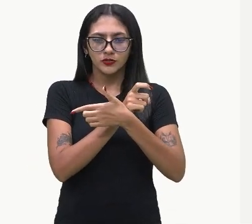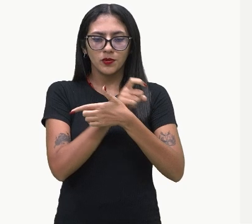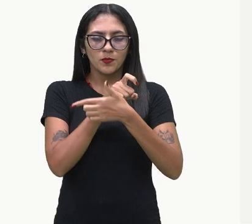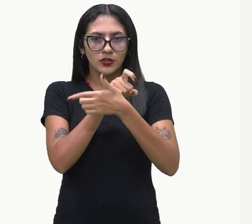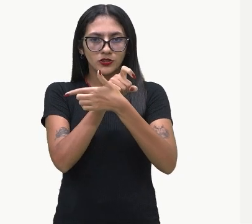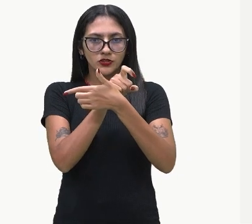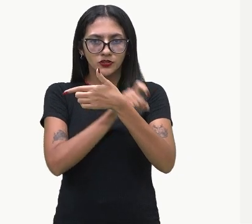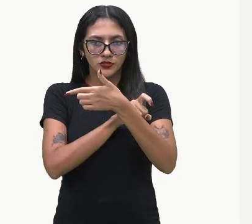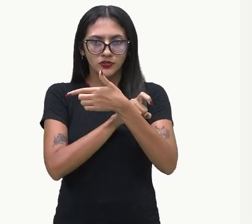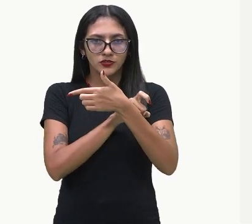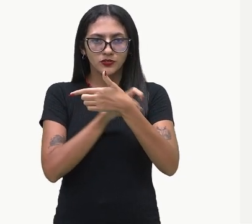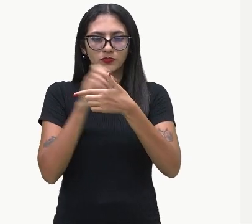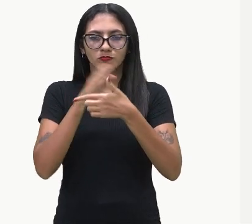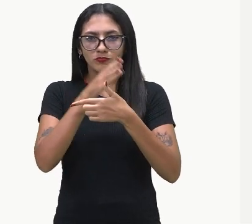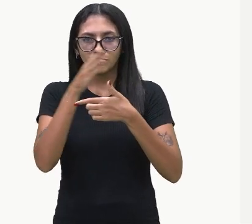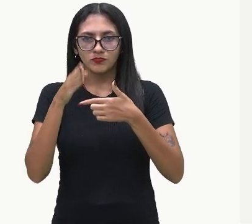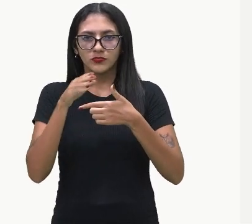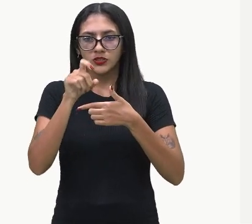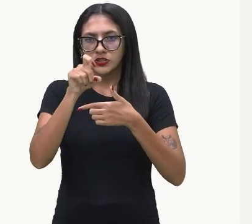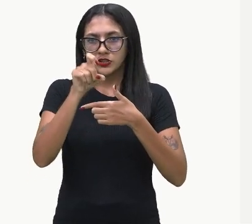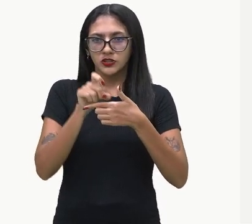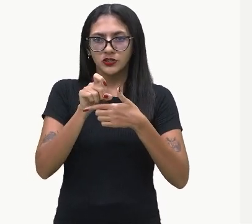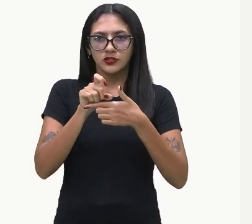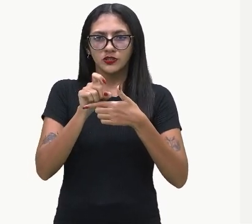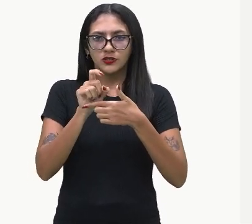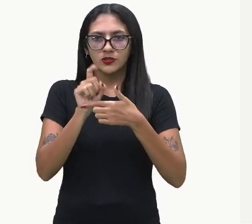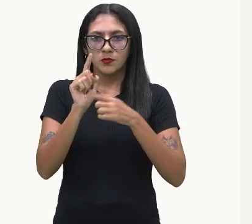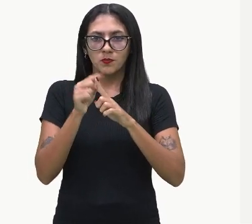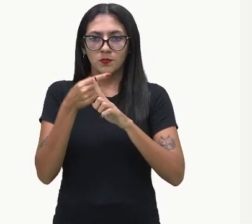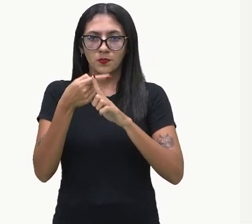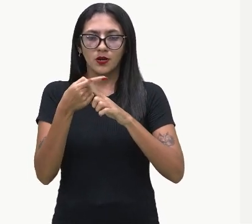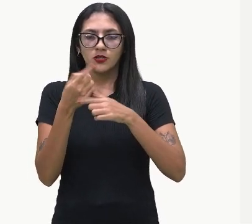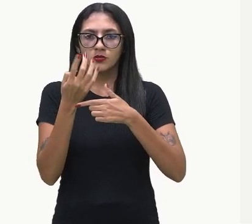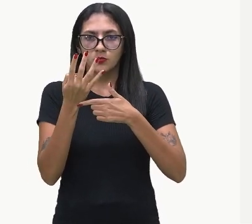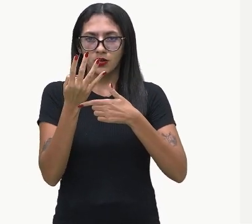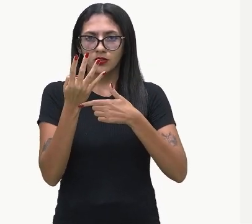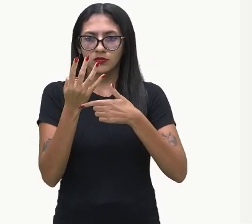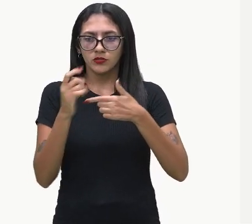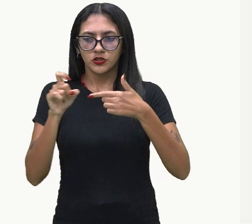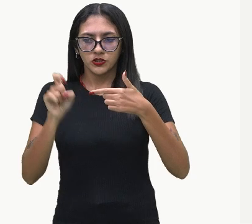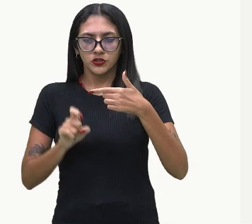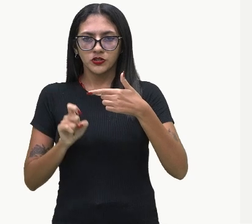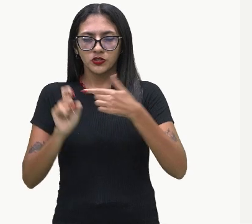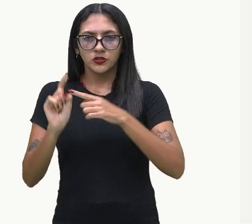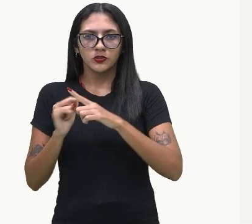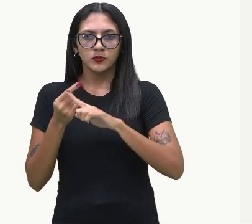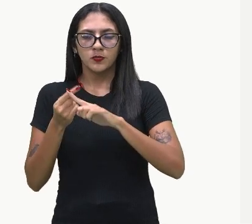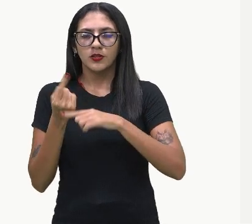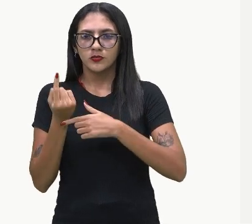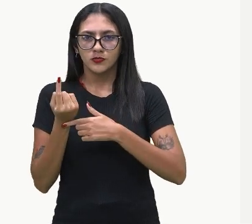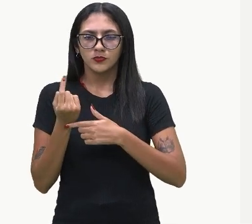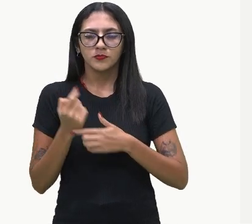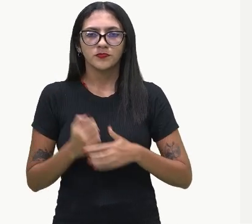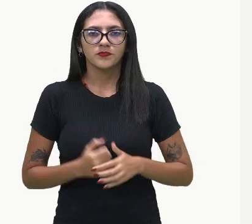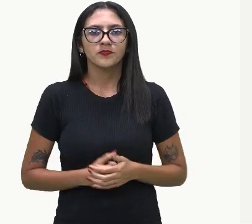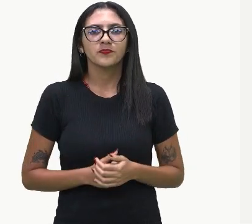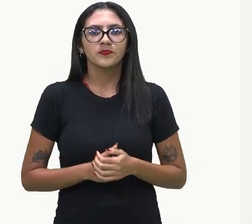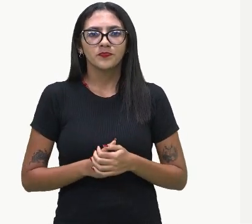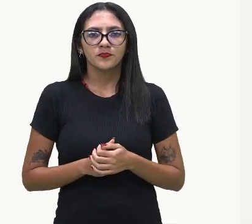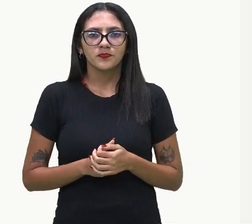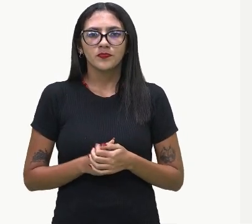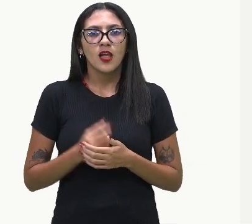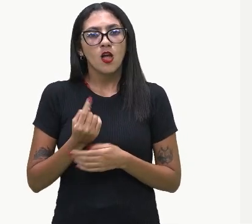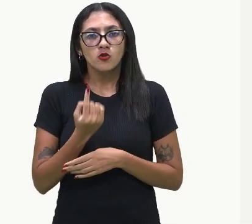x, assim como x mais 4 está para x mais 1. Ok? Essa daí é uma das